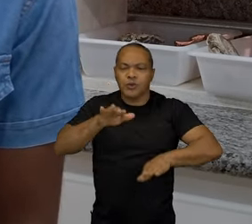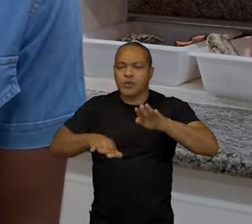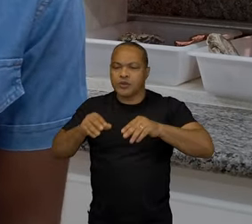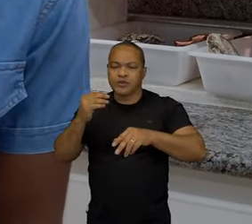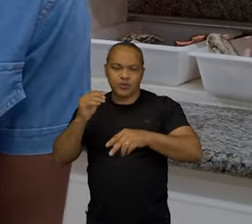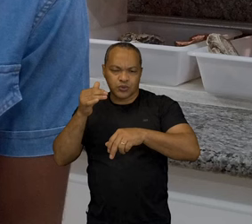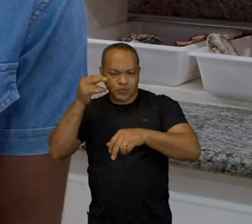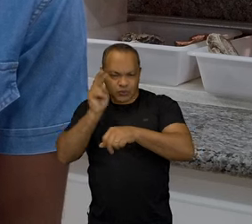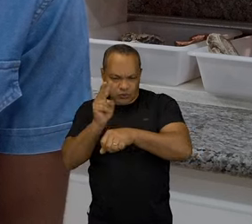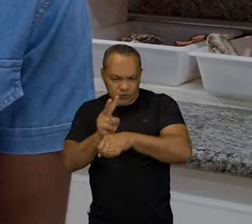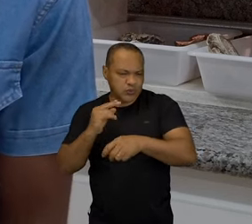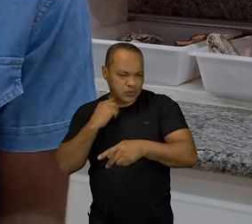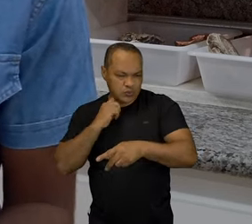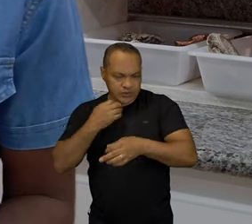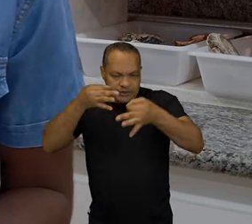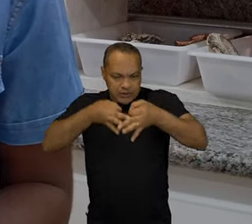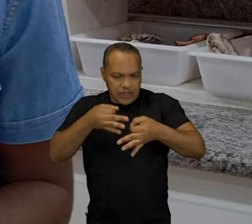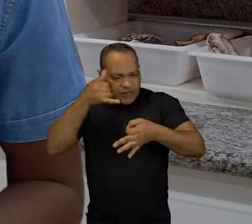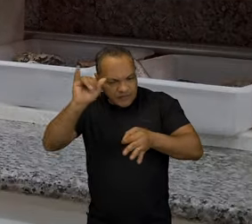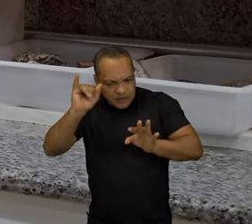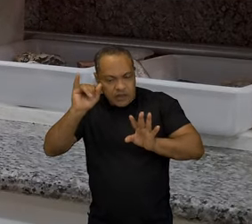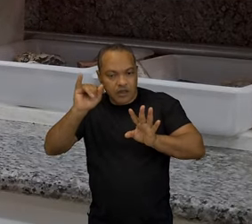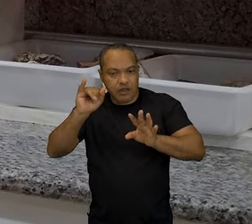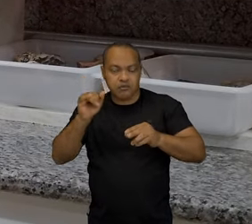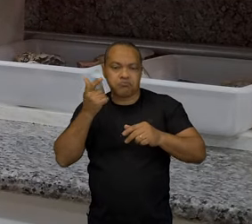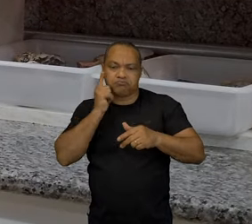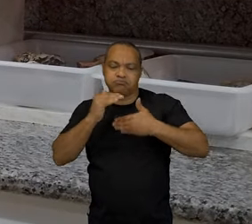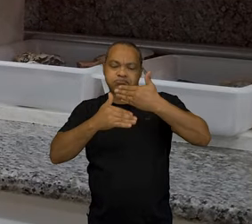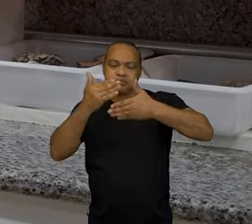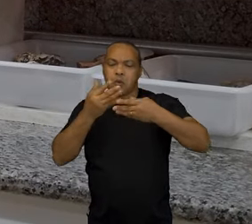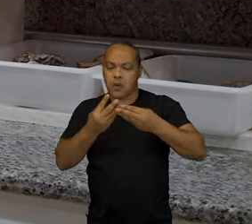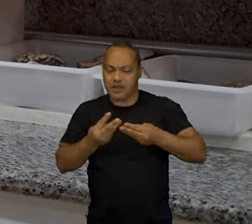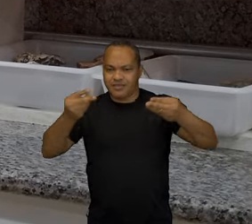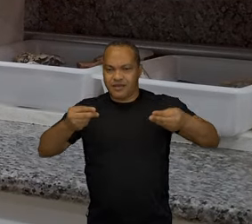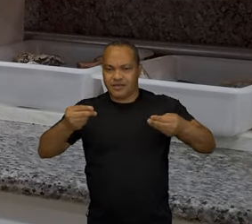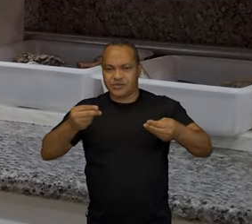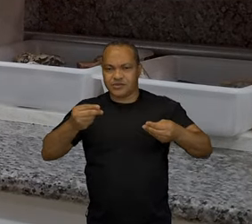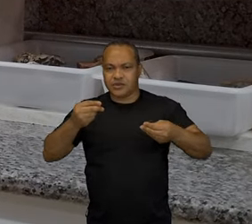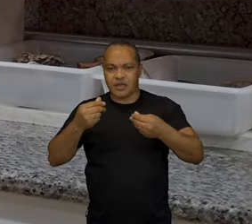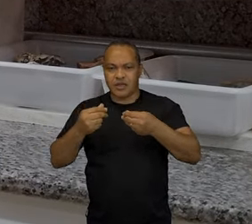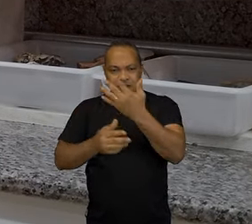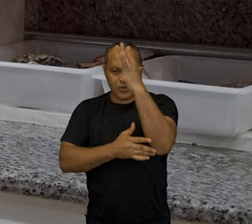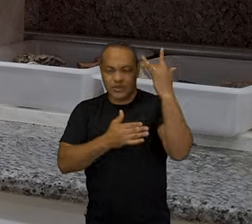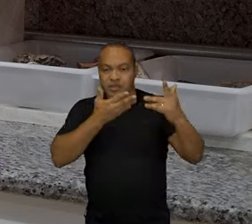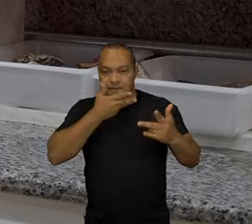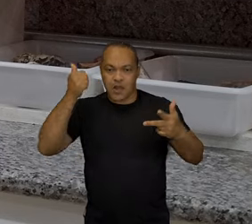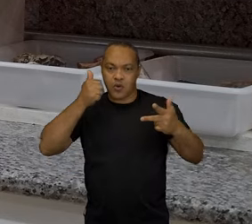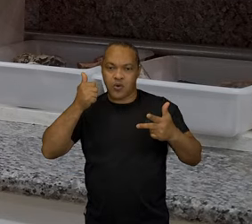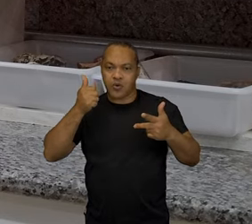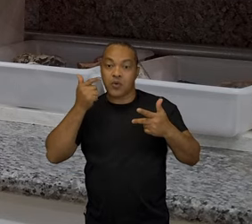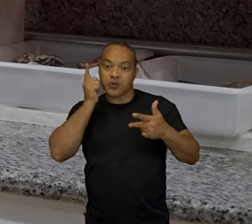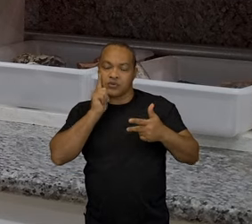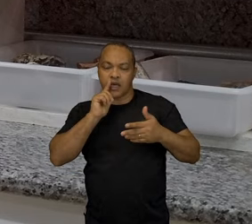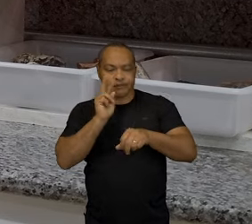de poluentes que está chegando nesse rio, automaticamente essa bacia hidrográfica tende a ter uma qualidade ambiental maior, ou seja, costuma ser